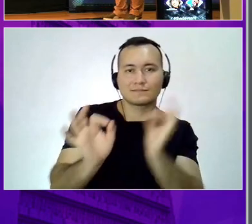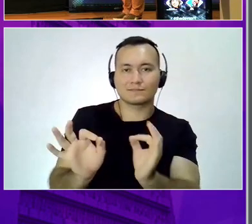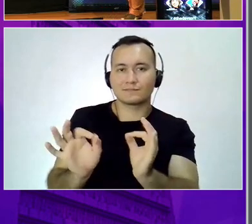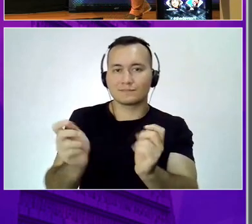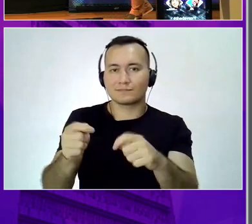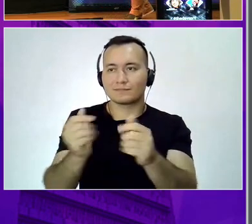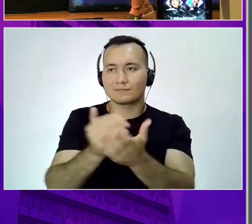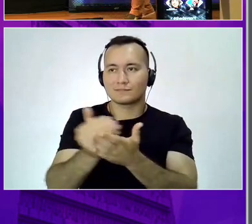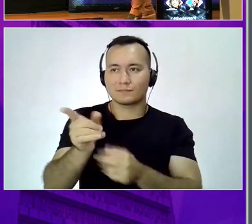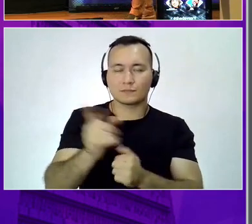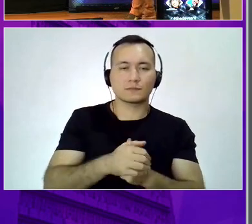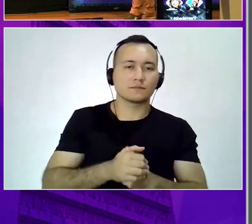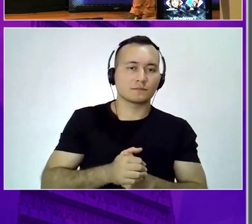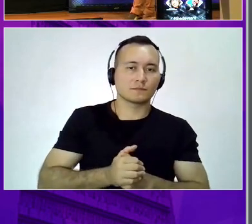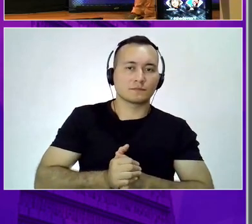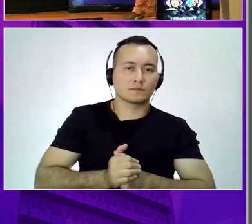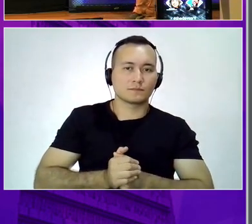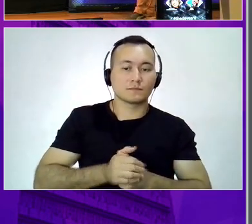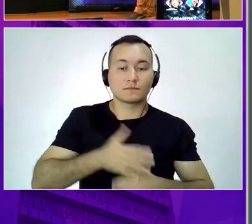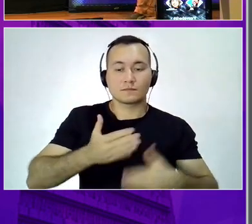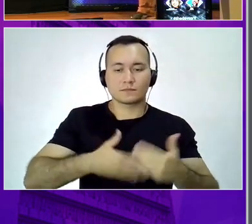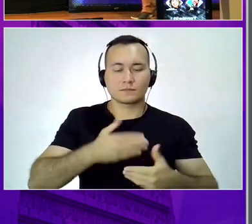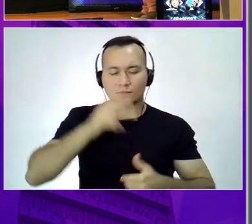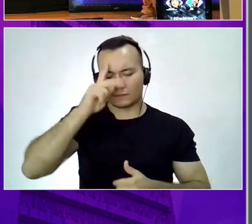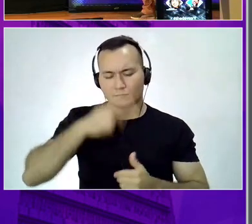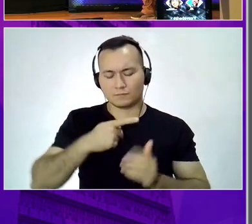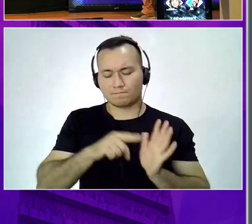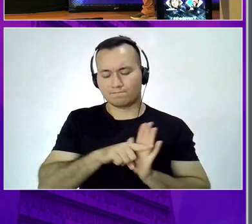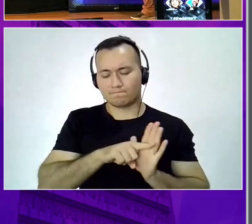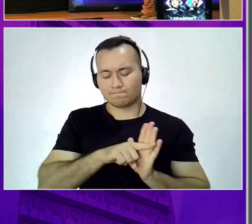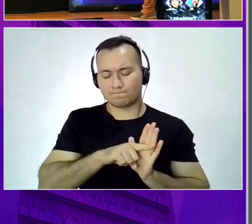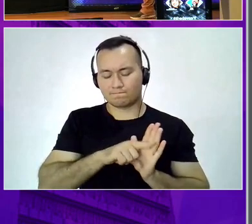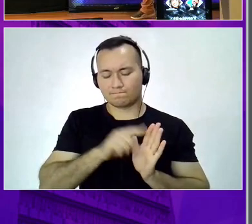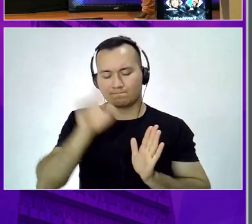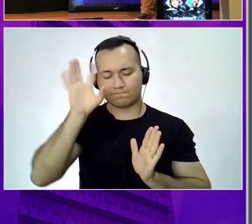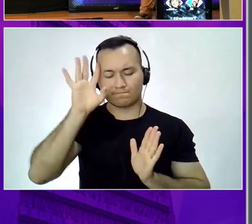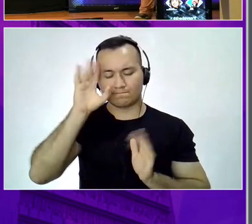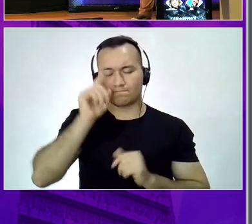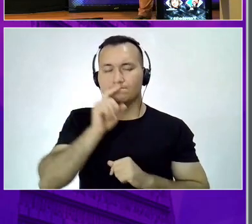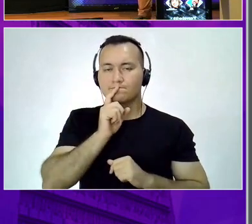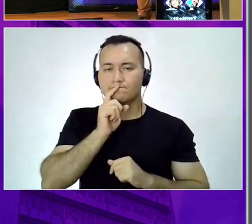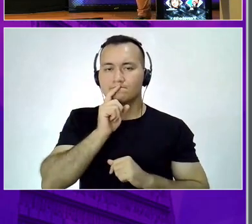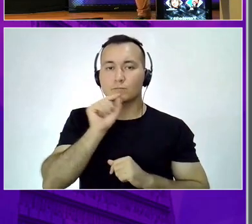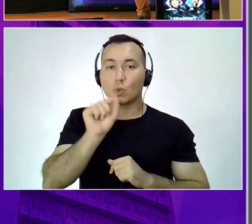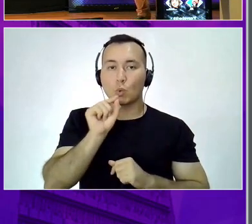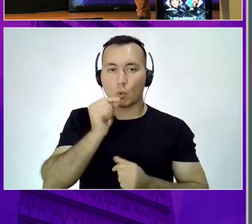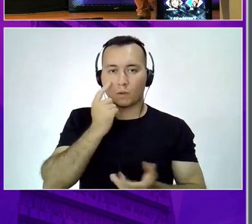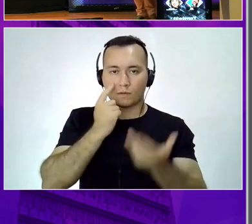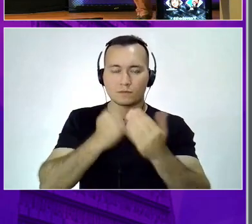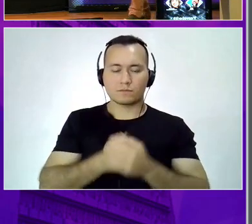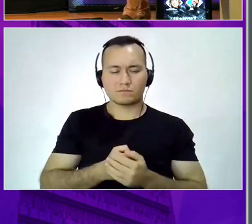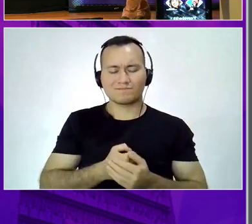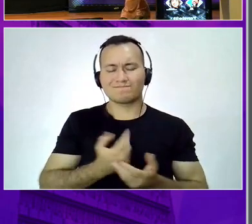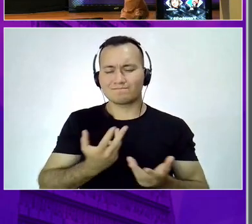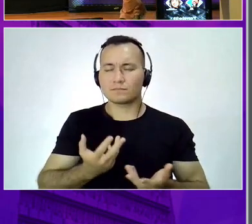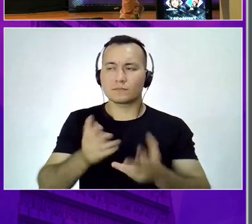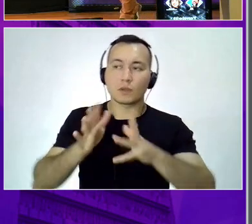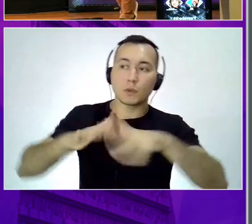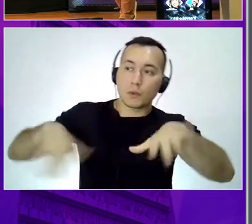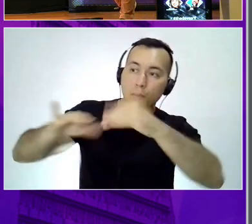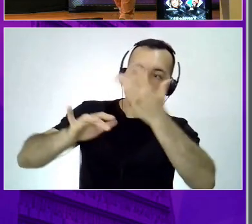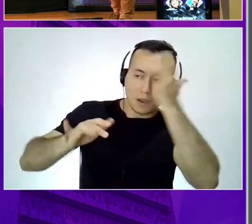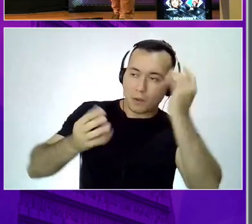Então, algumas perguntas aqui que podem ajudar vocês também a entender, né, o cenário favorável. Ah, pô, eu tenho muita gente favorável para o processo de